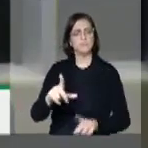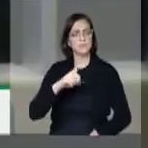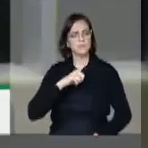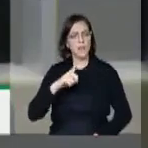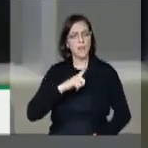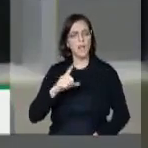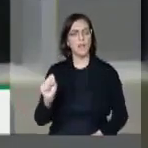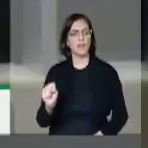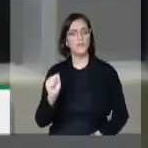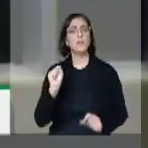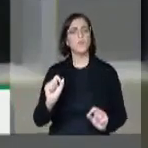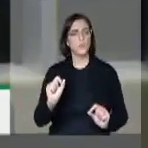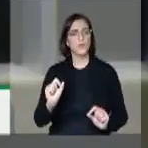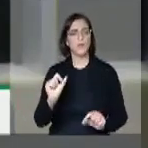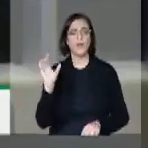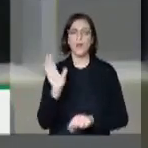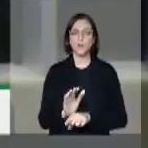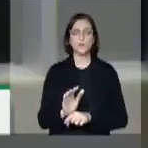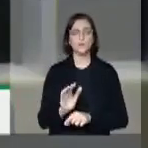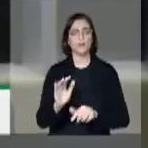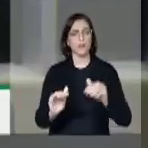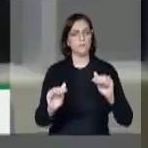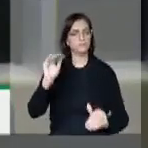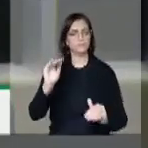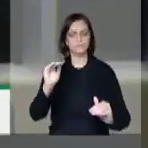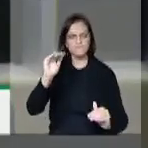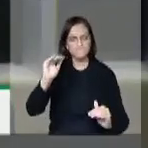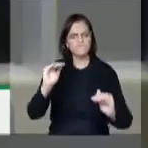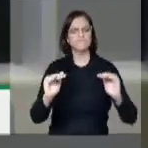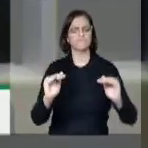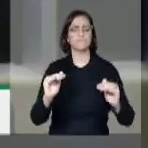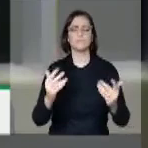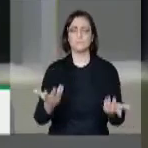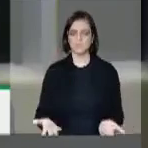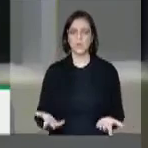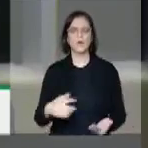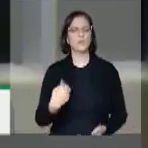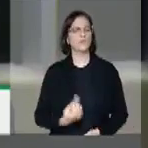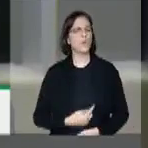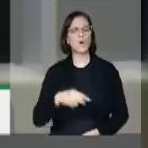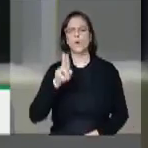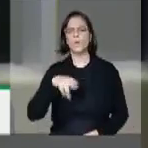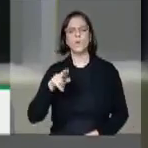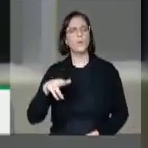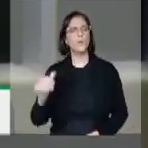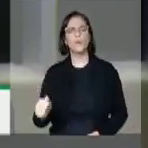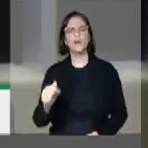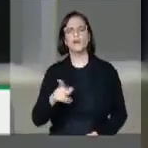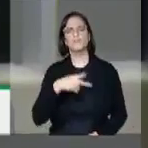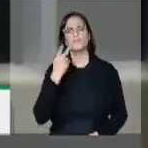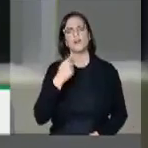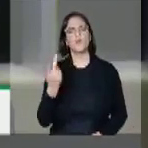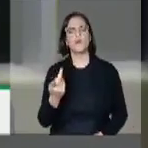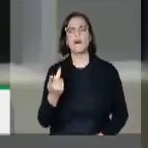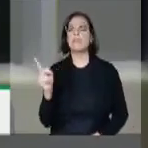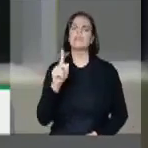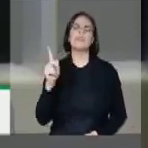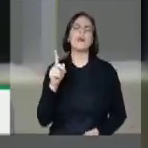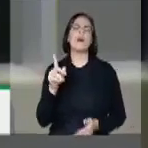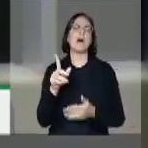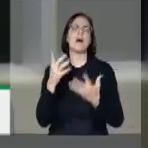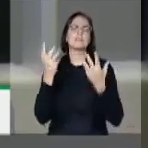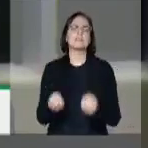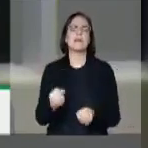no combate à desigualdade social. Em nenhum momento nós colocamos que nós não toparíamos uma